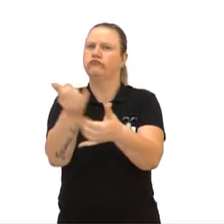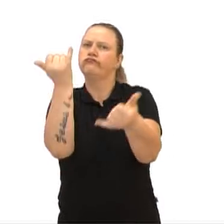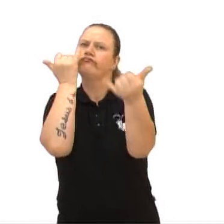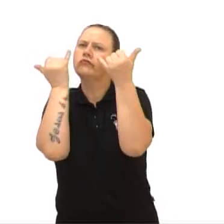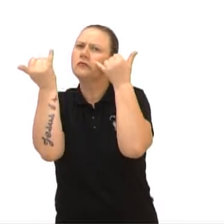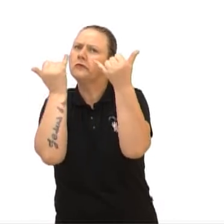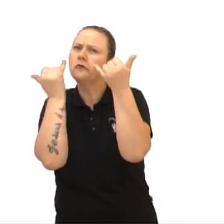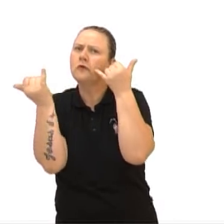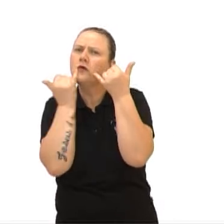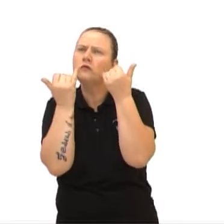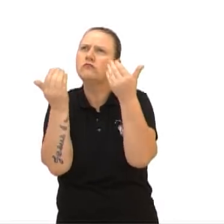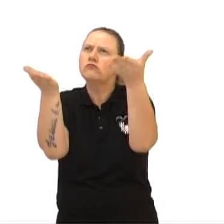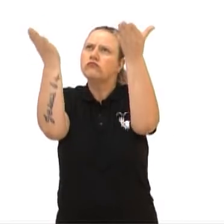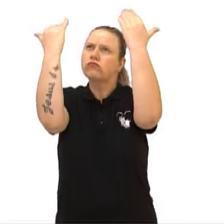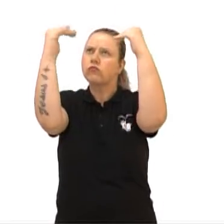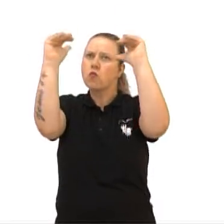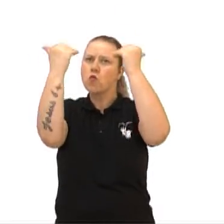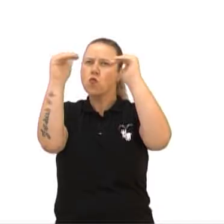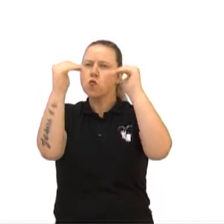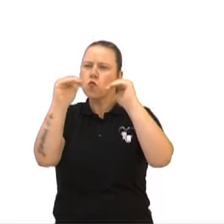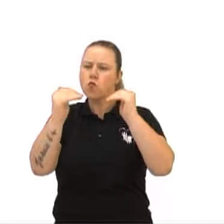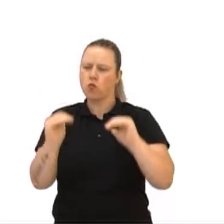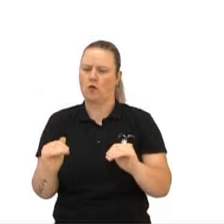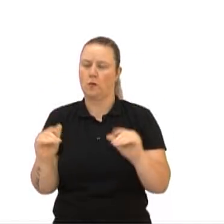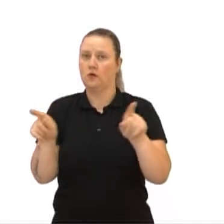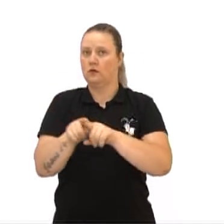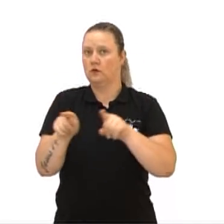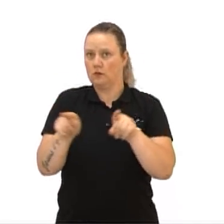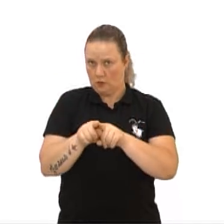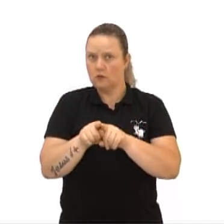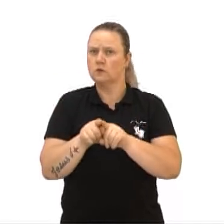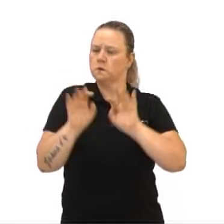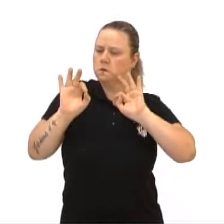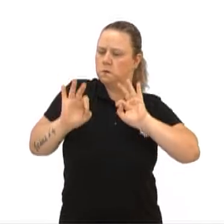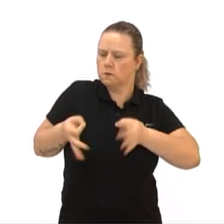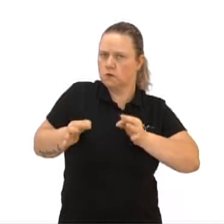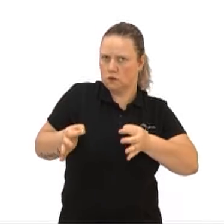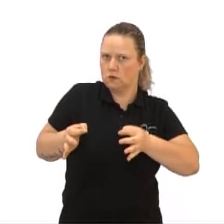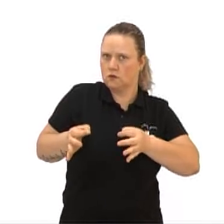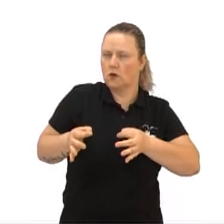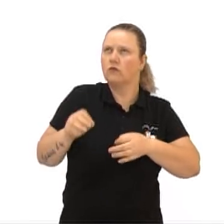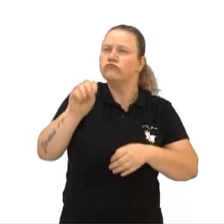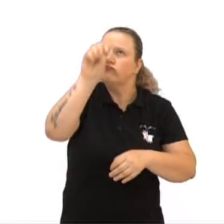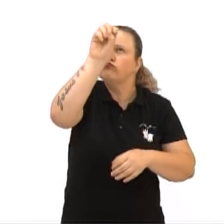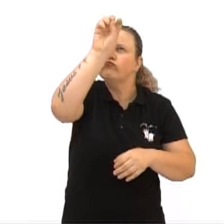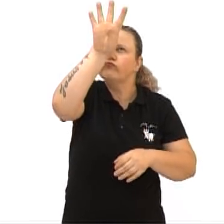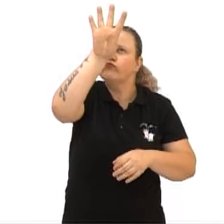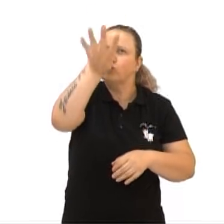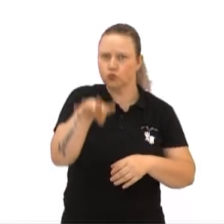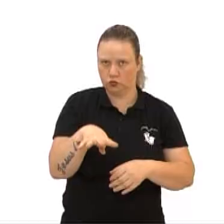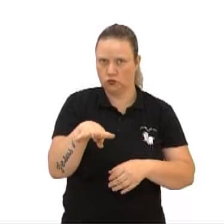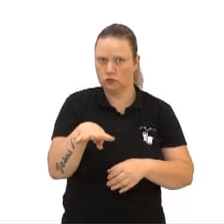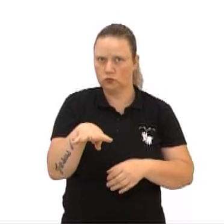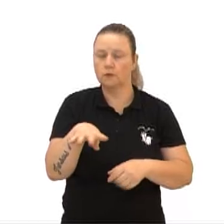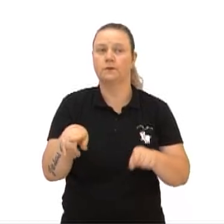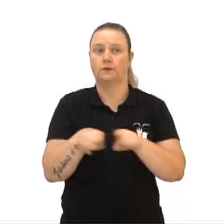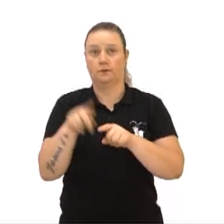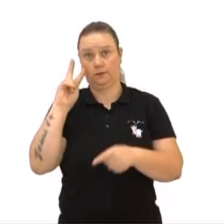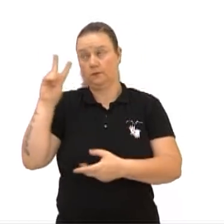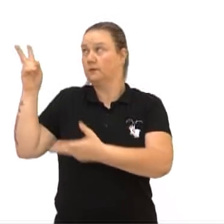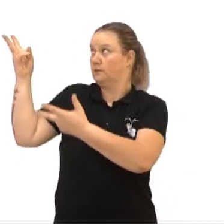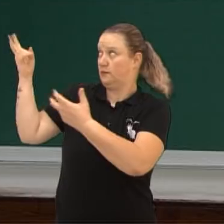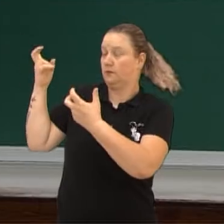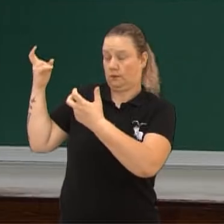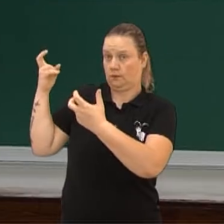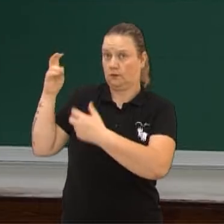área alinhados e dados de população, também alinhados verticalmente, não é verdade? Então, aqui, olha